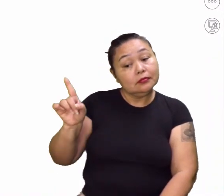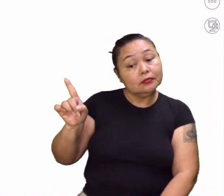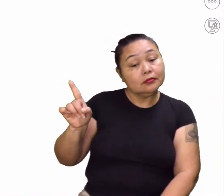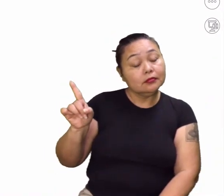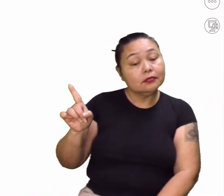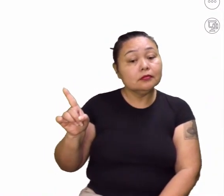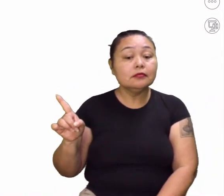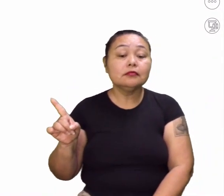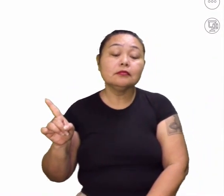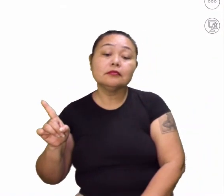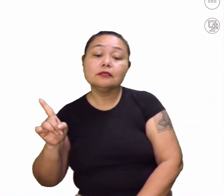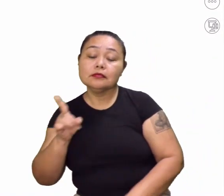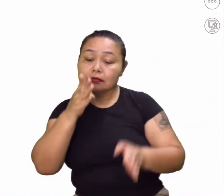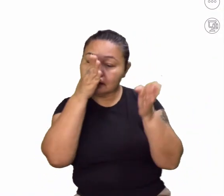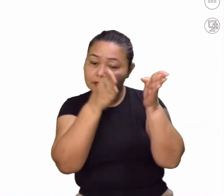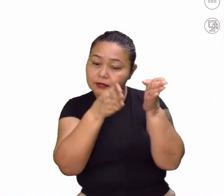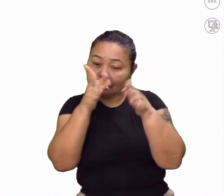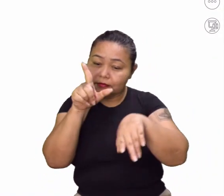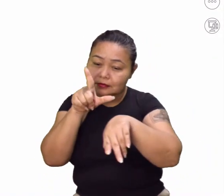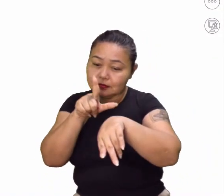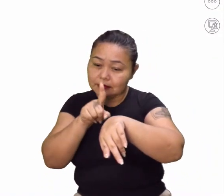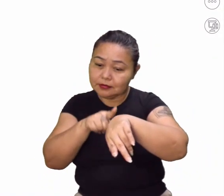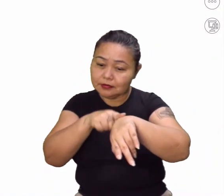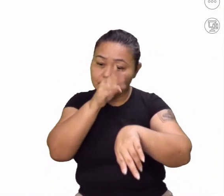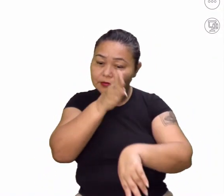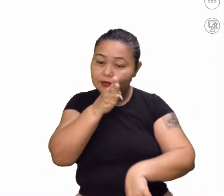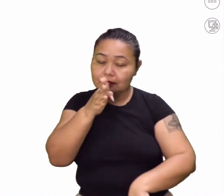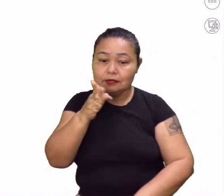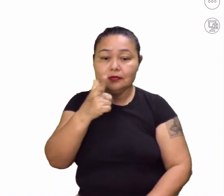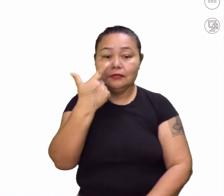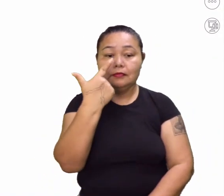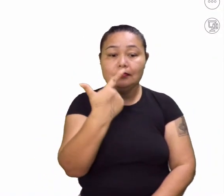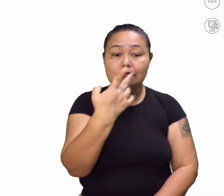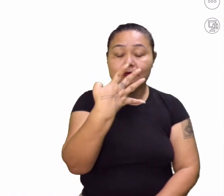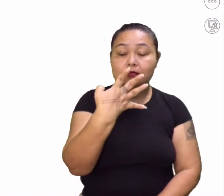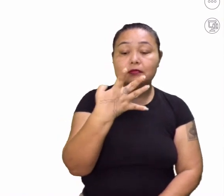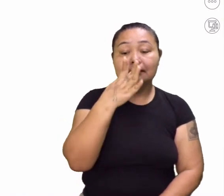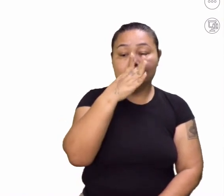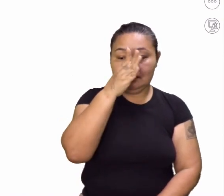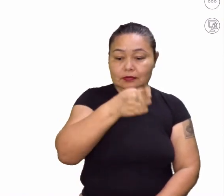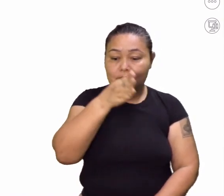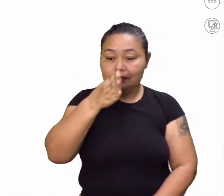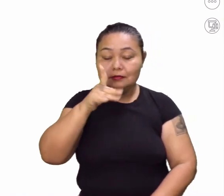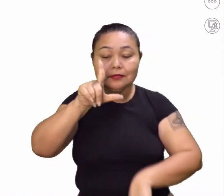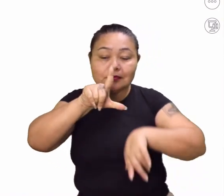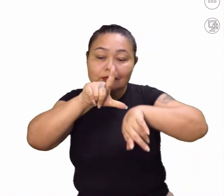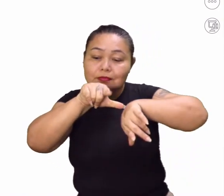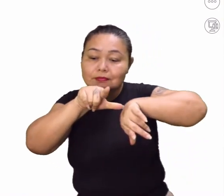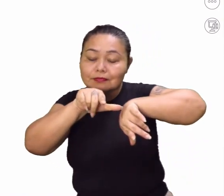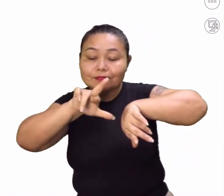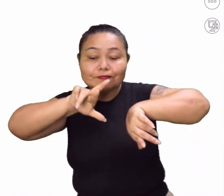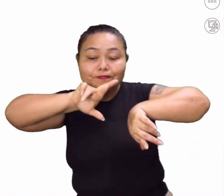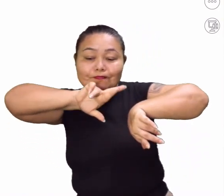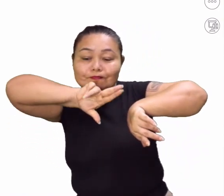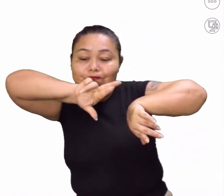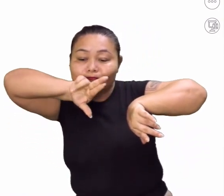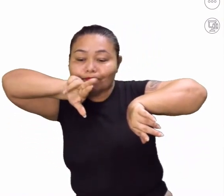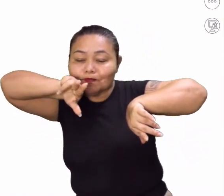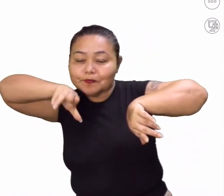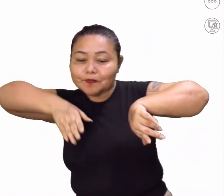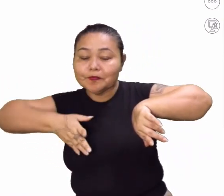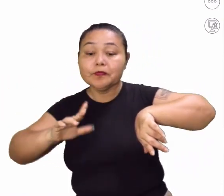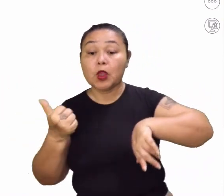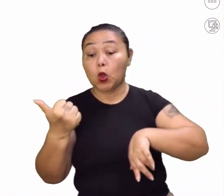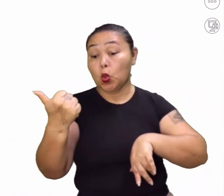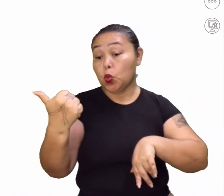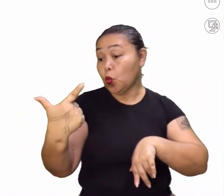Beleza aí, ó. Os fusos horários. Temos 24 fusos horários. 12 faixas